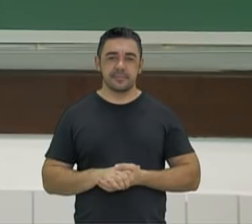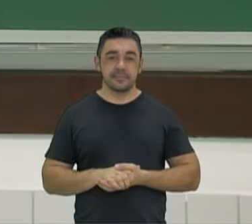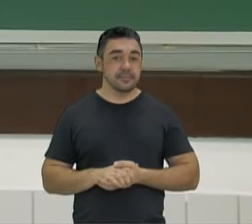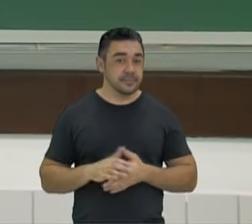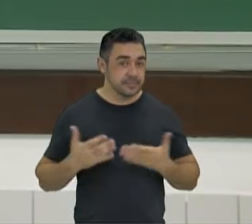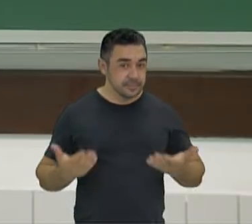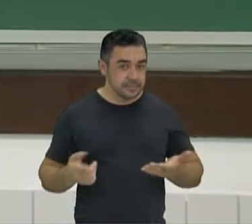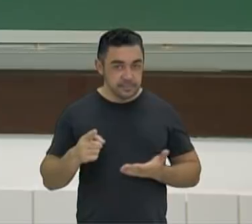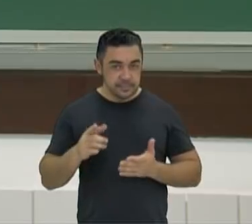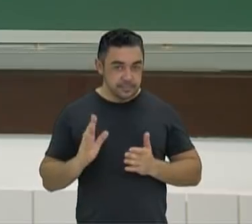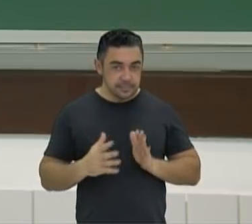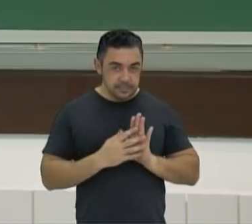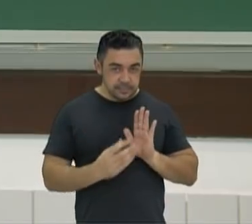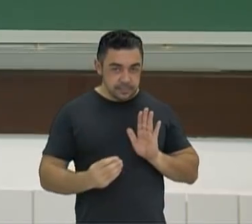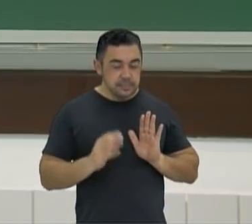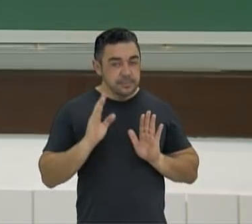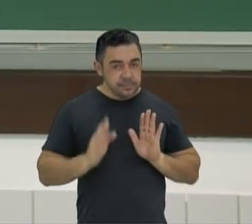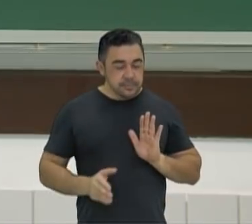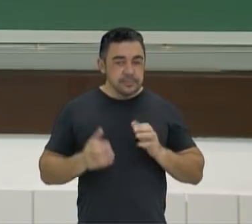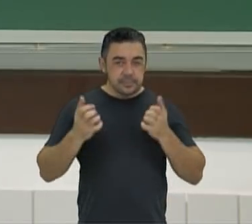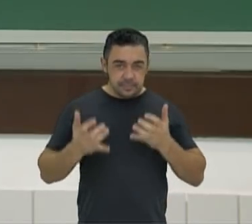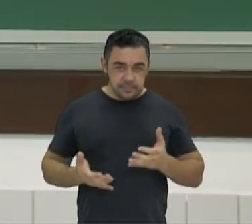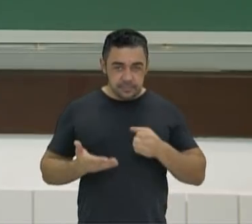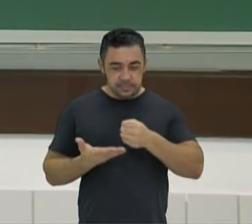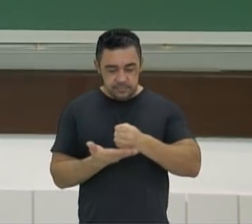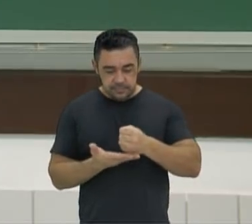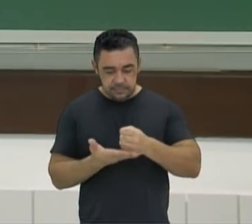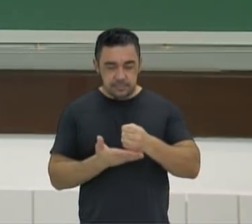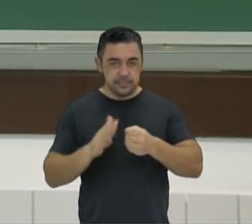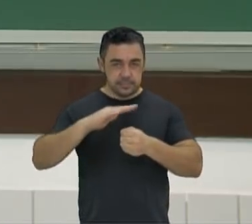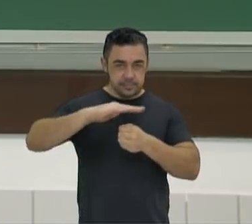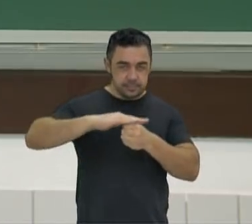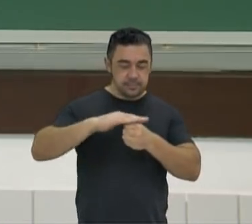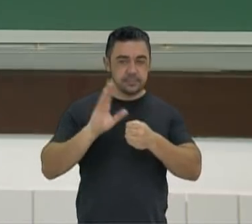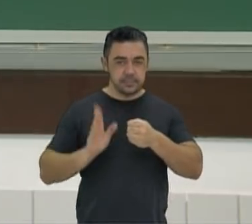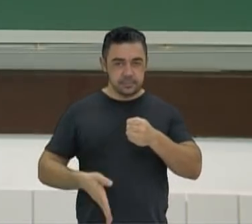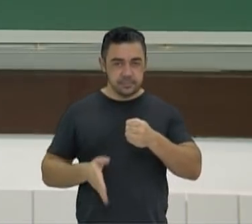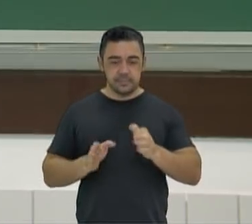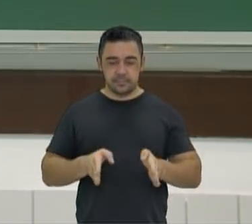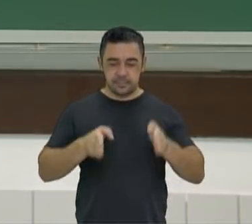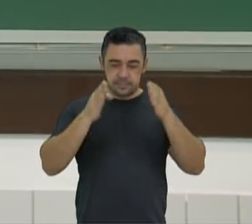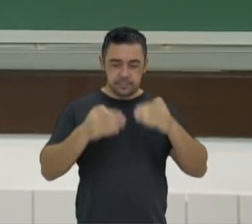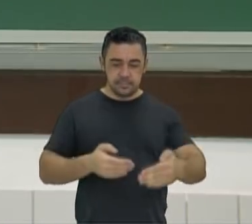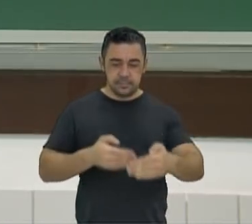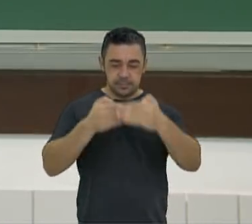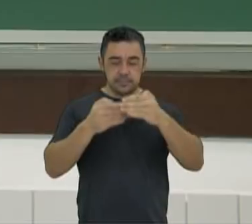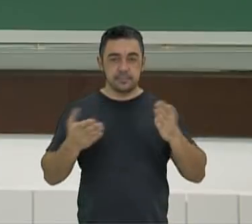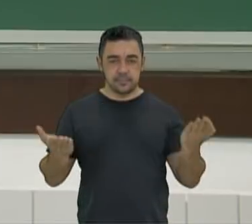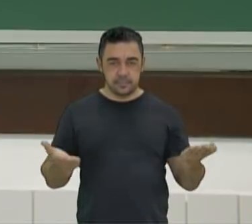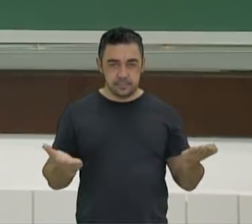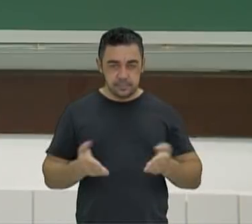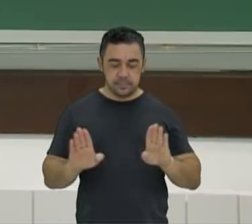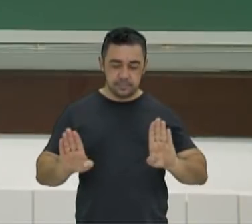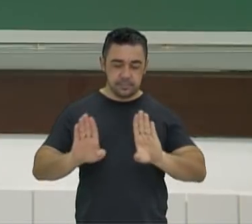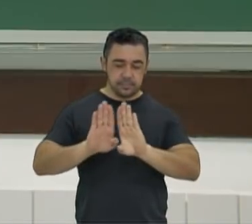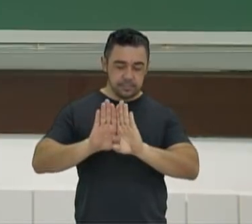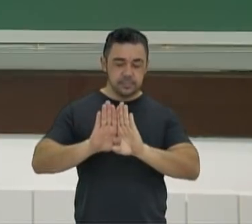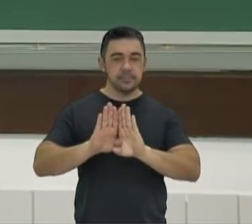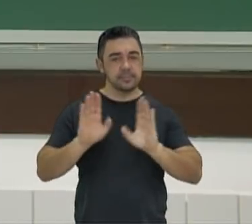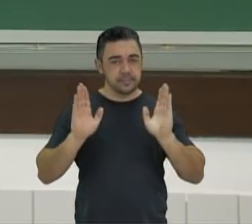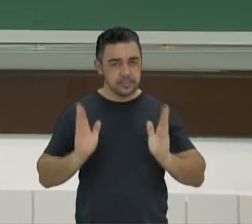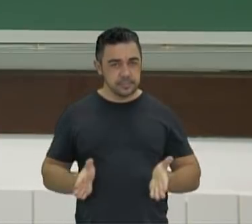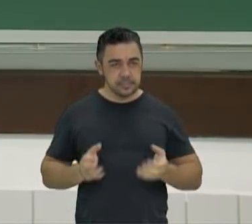E aí, copiaram? Bom, então já falamos da base, já falamos das arestas, já falamos das faces laterais,